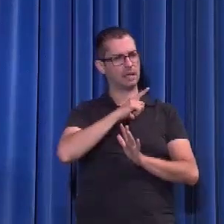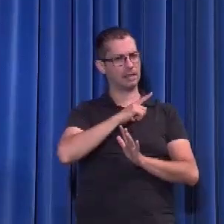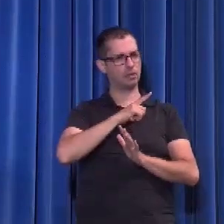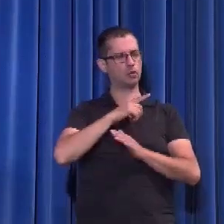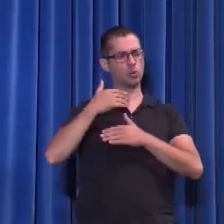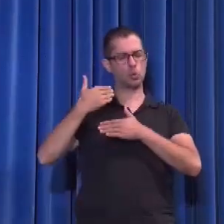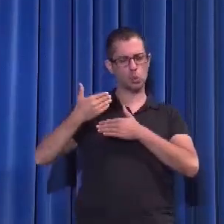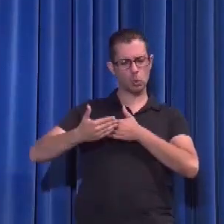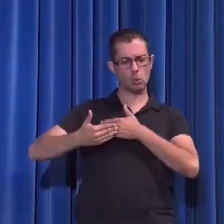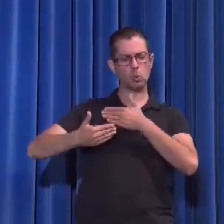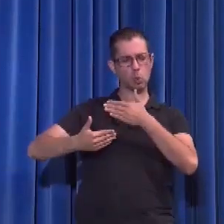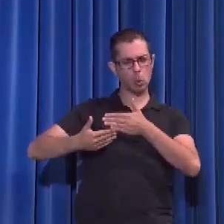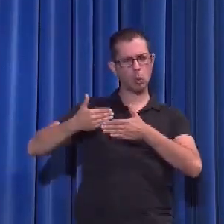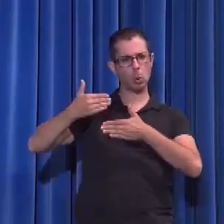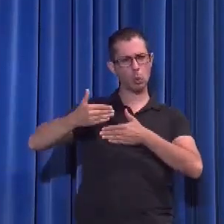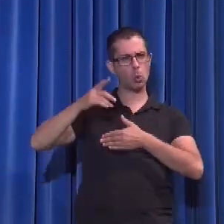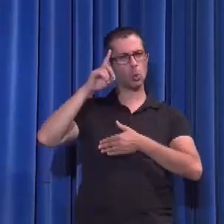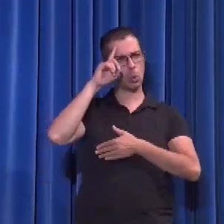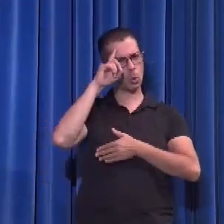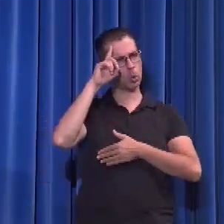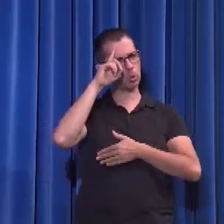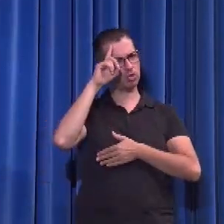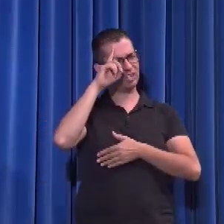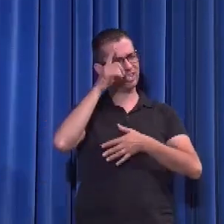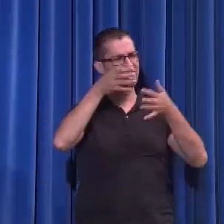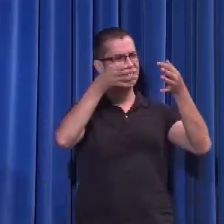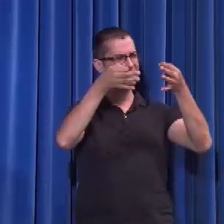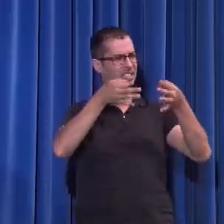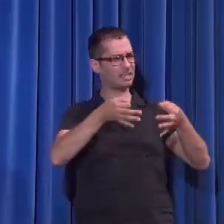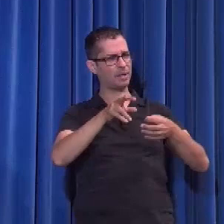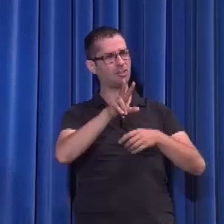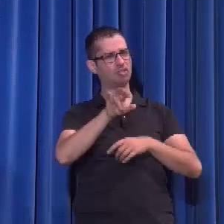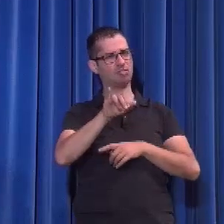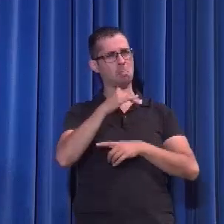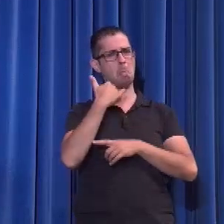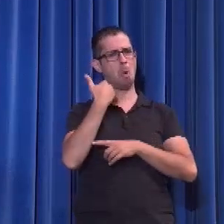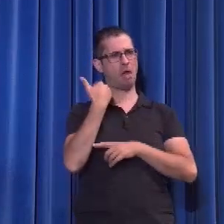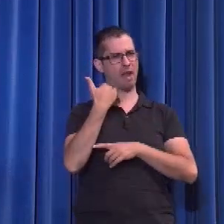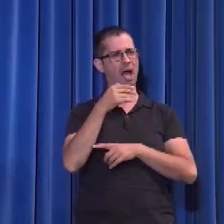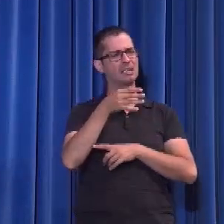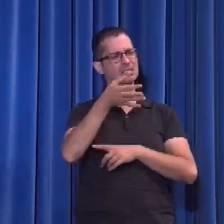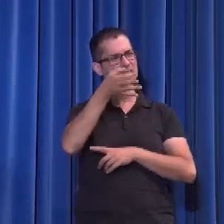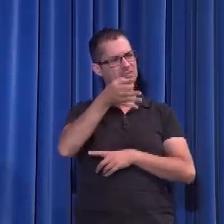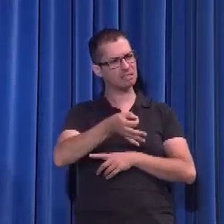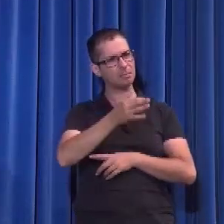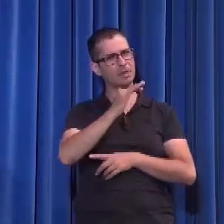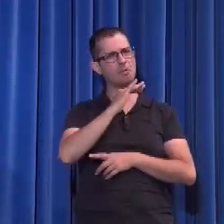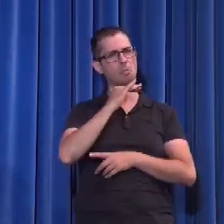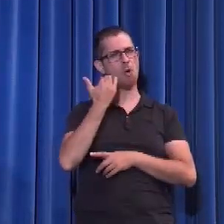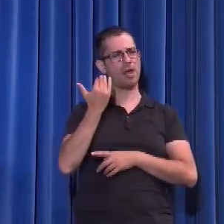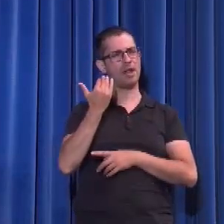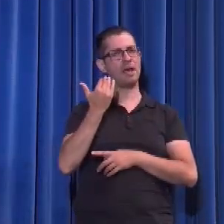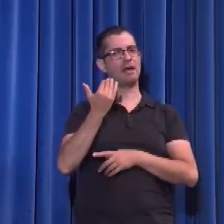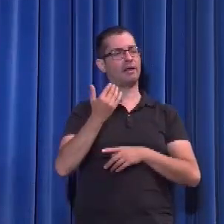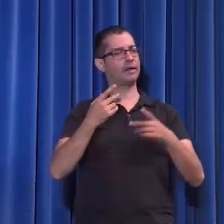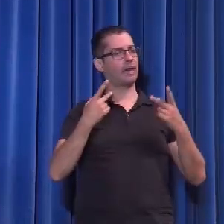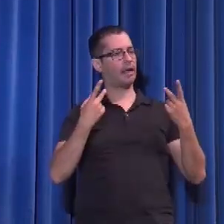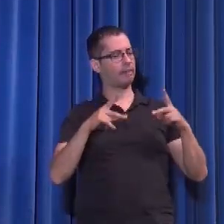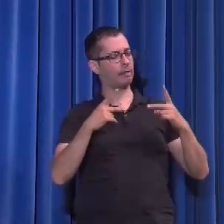dia: certamente morrerás, certamente morrerás. E assim a natureza humana tem